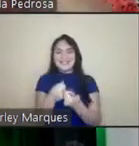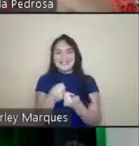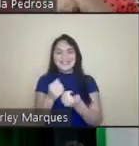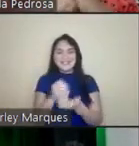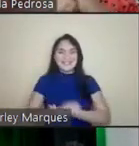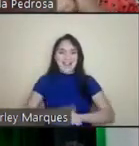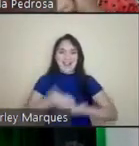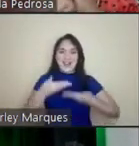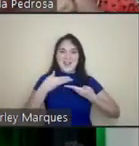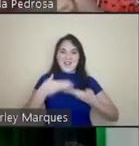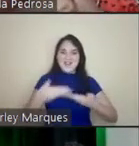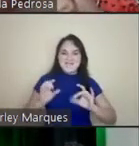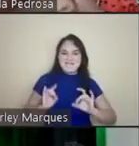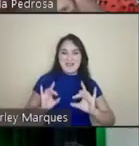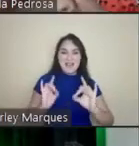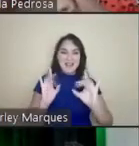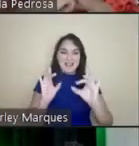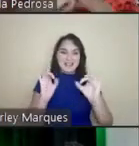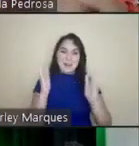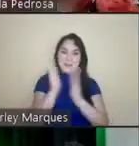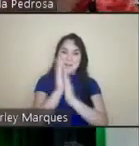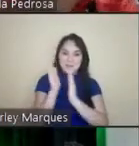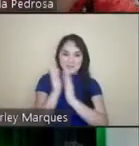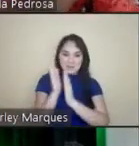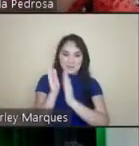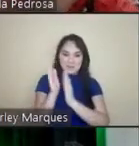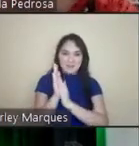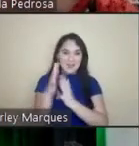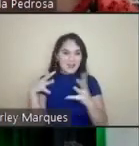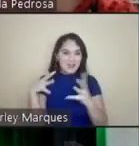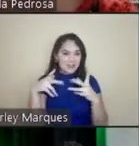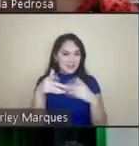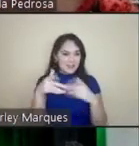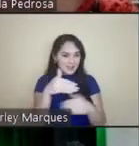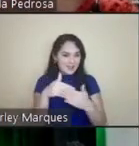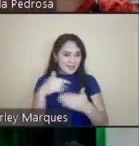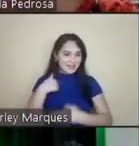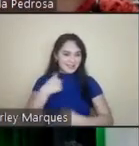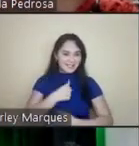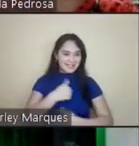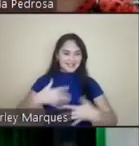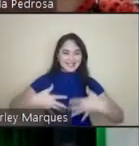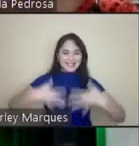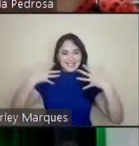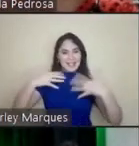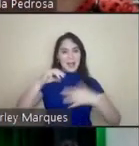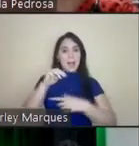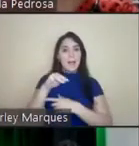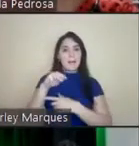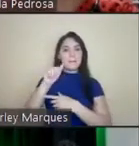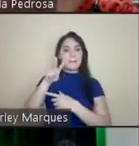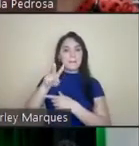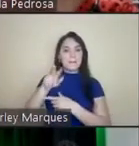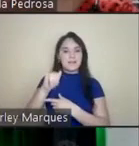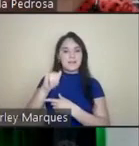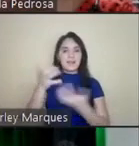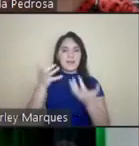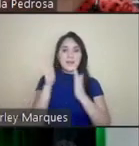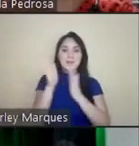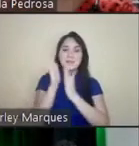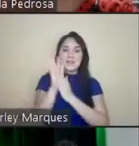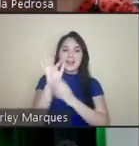convite valioso. Parabéns, deixou todos nós muito orgulhosos. Mavi, eu quero parabenizar a